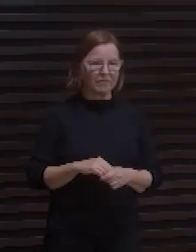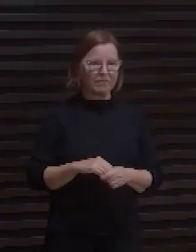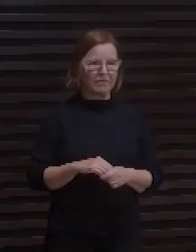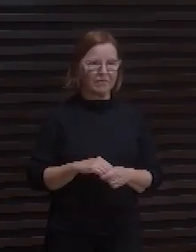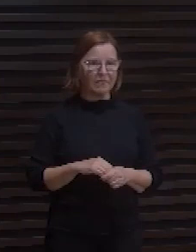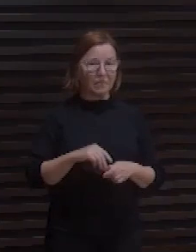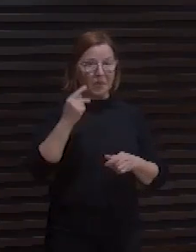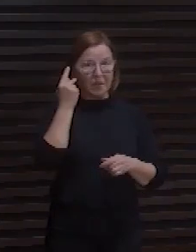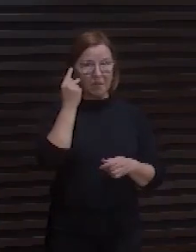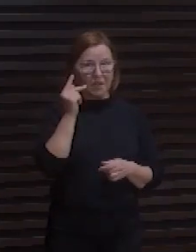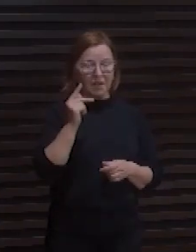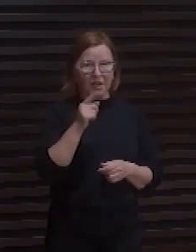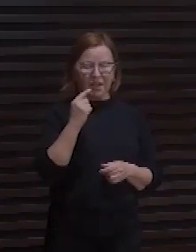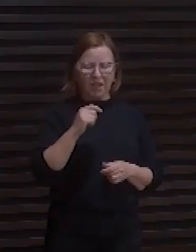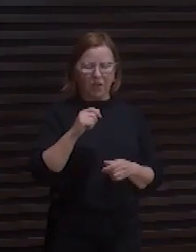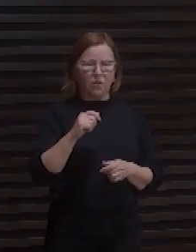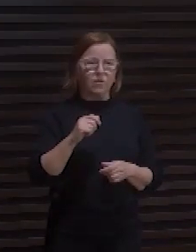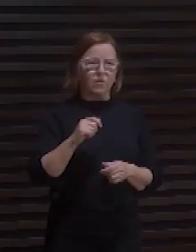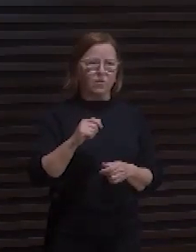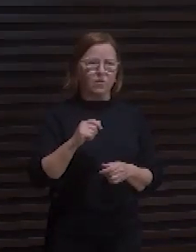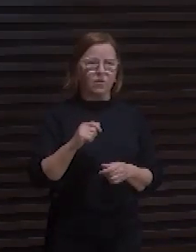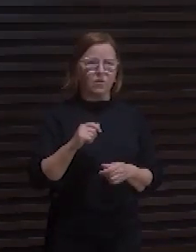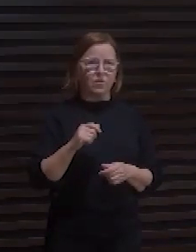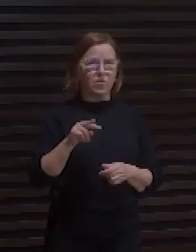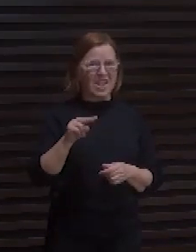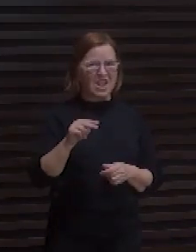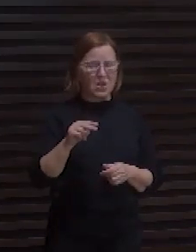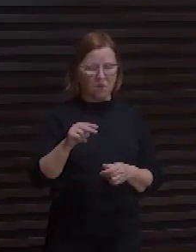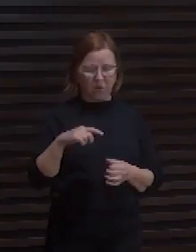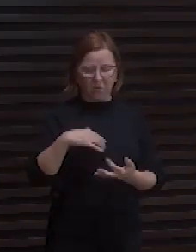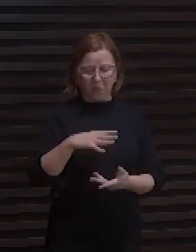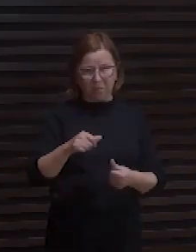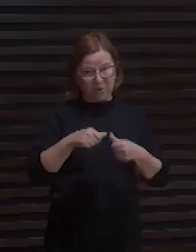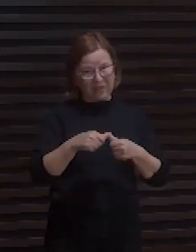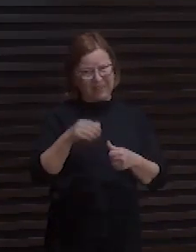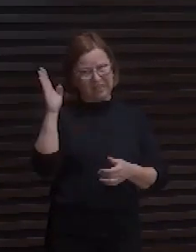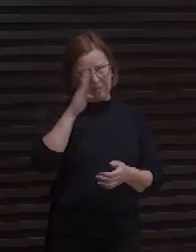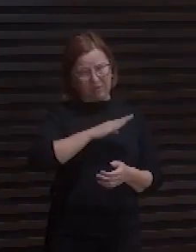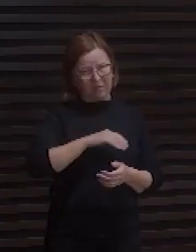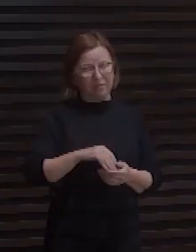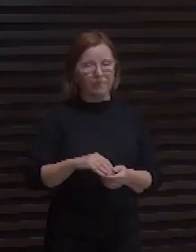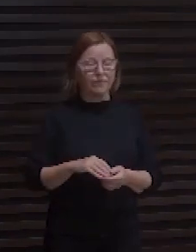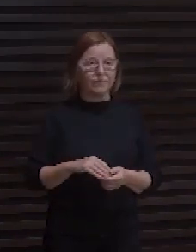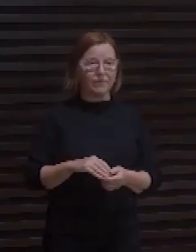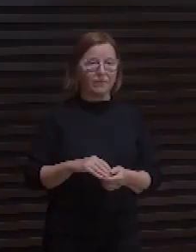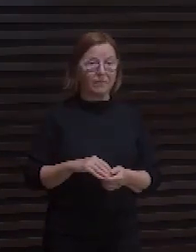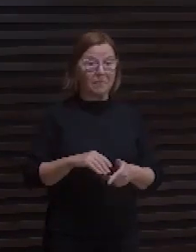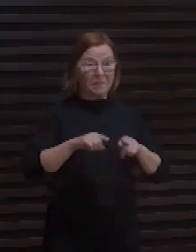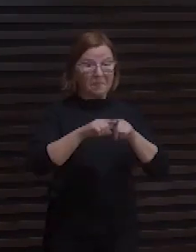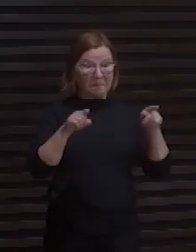para que eu não seja conformado com este mundo que jaz no maligno, e seja conformado